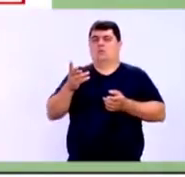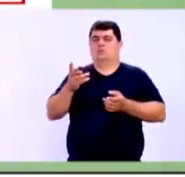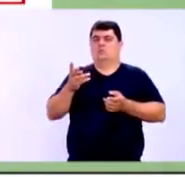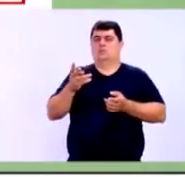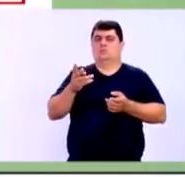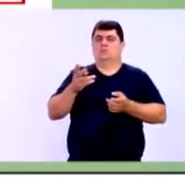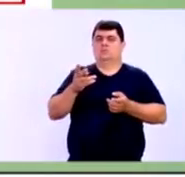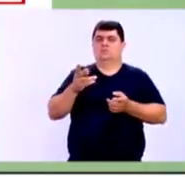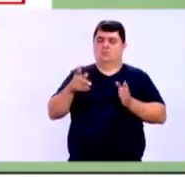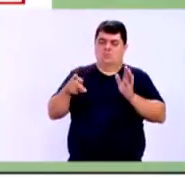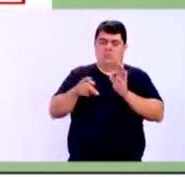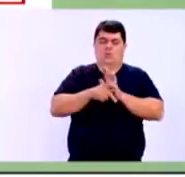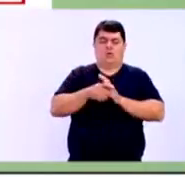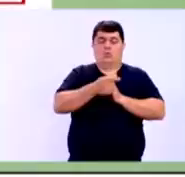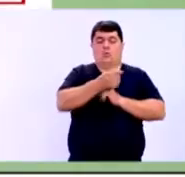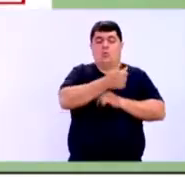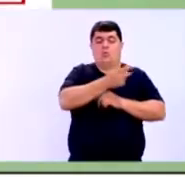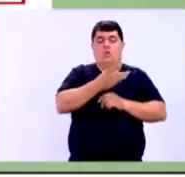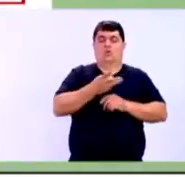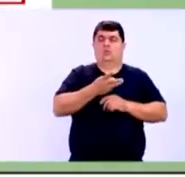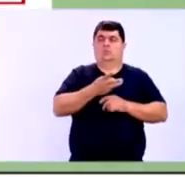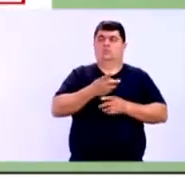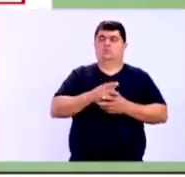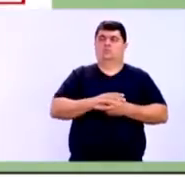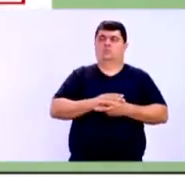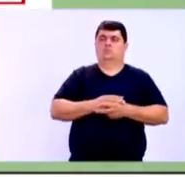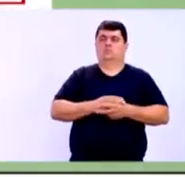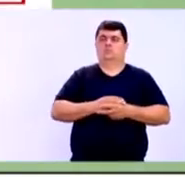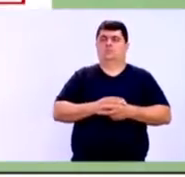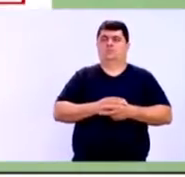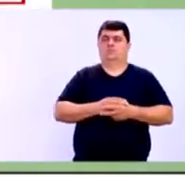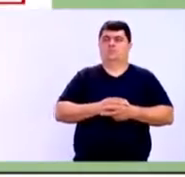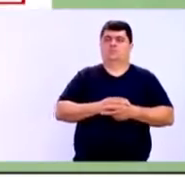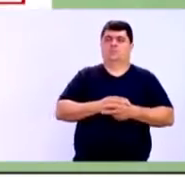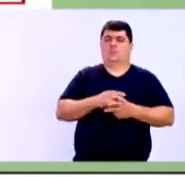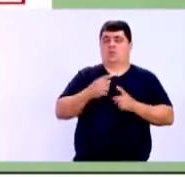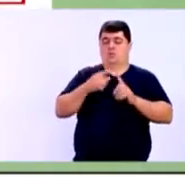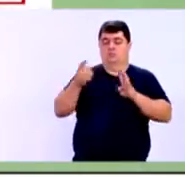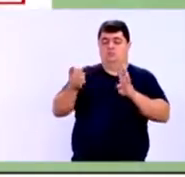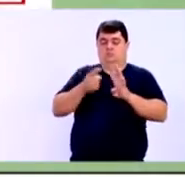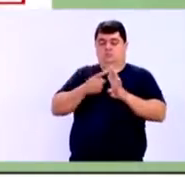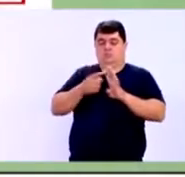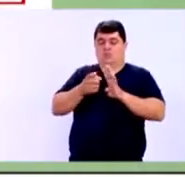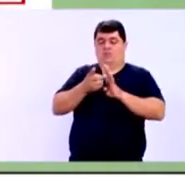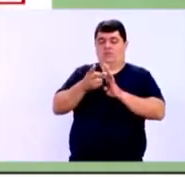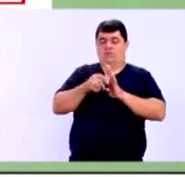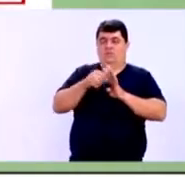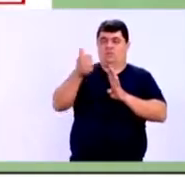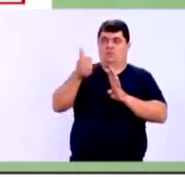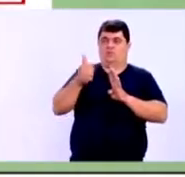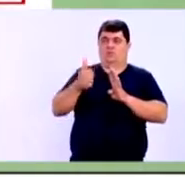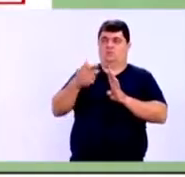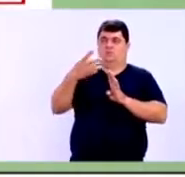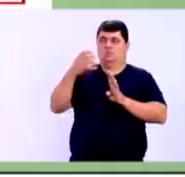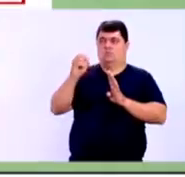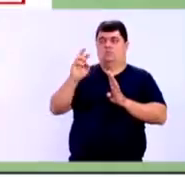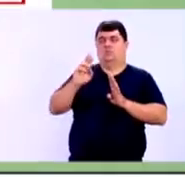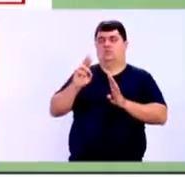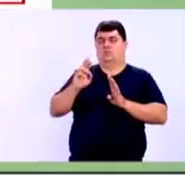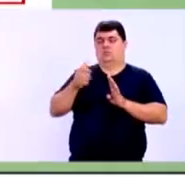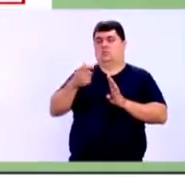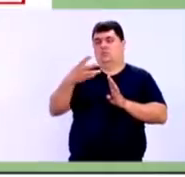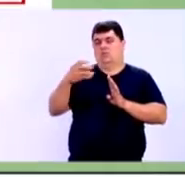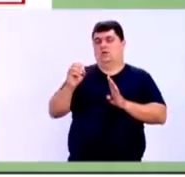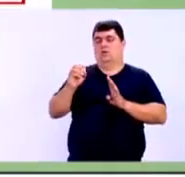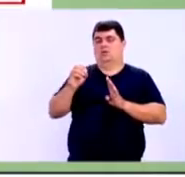o valor que custou esse produto. Como o professor falou, primeiro que entra é o primeiro que sai. Quem foi o primeiro que entrou? 40